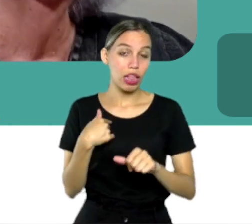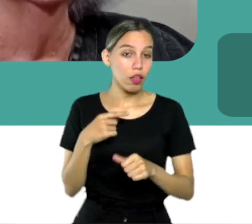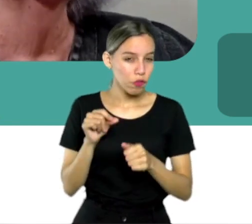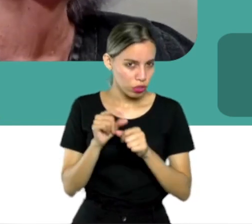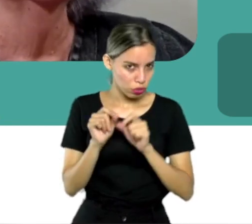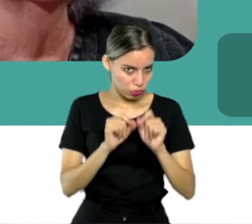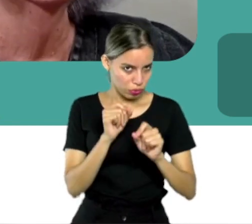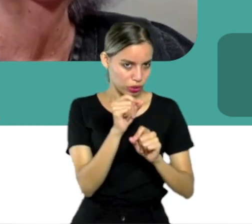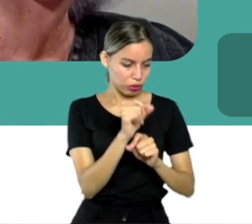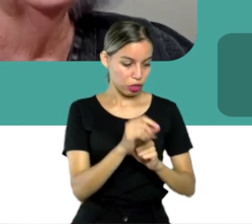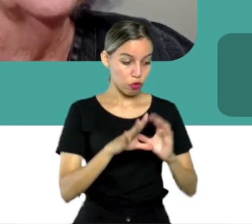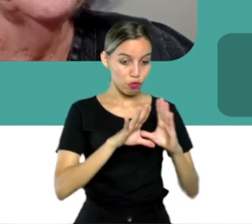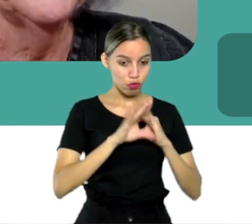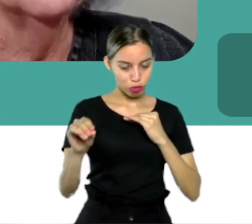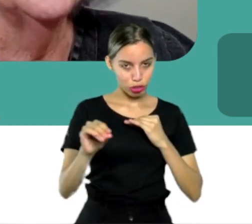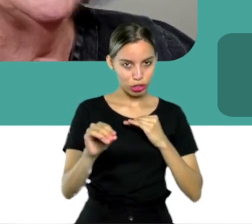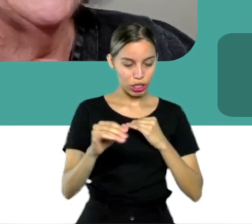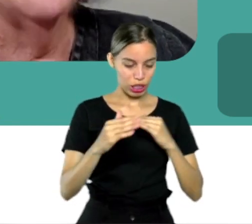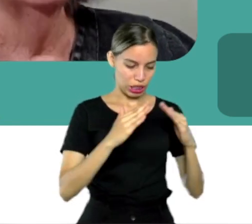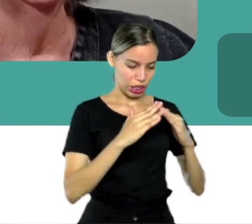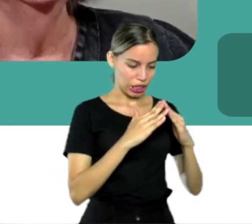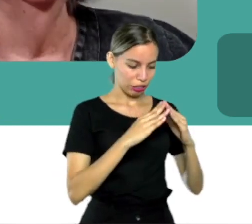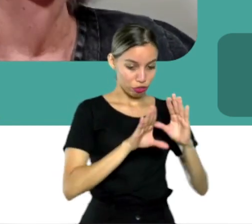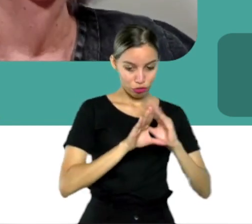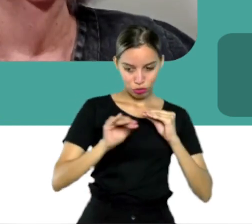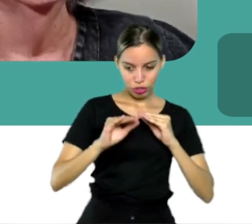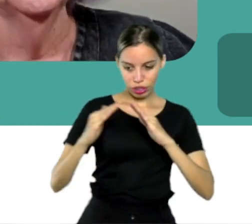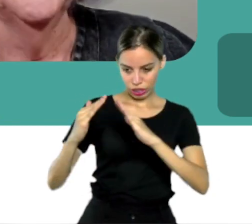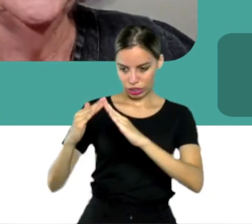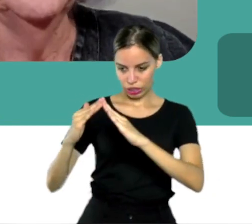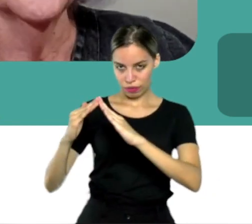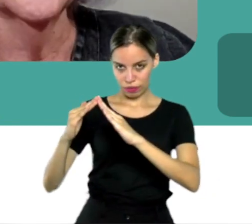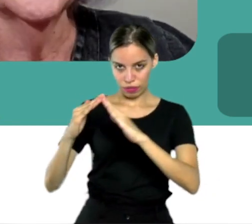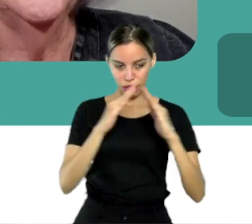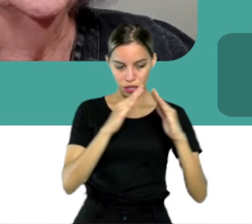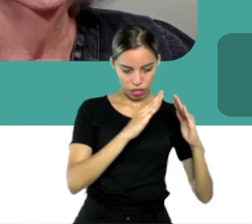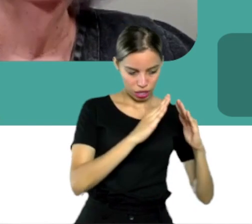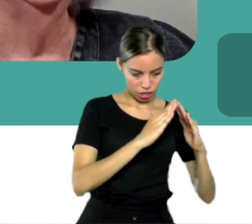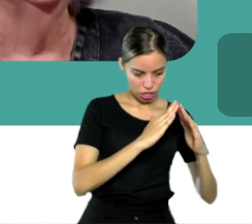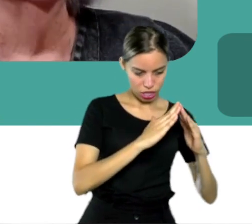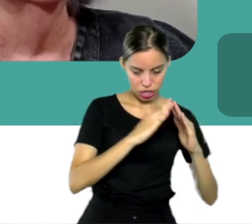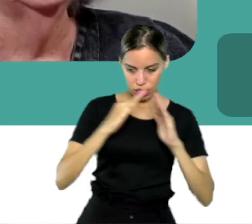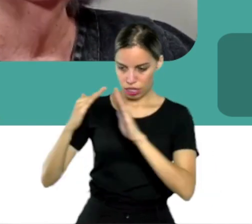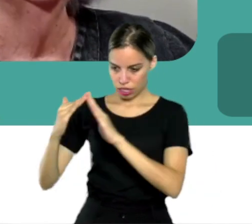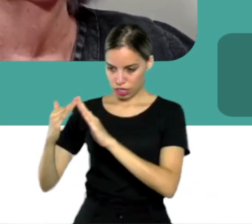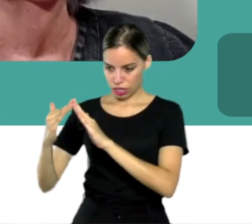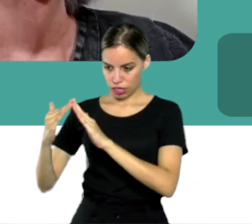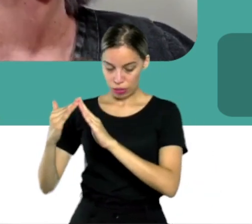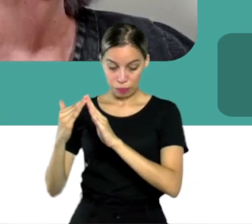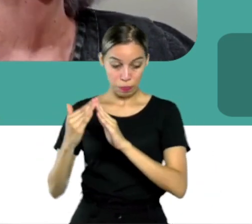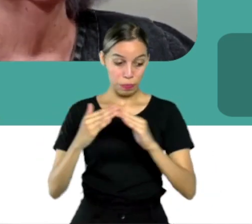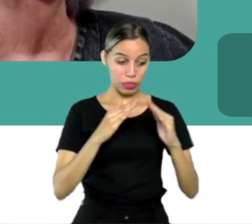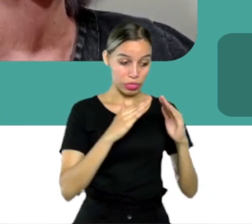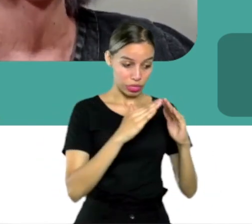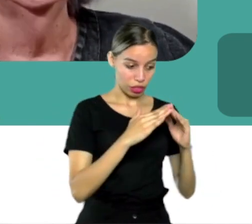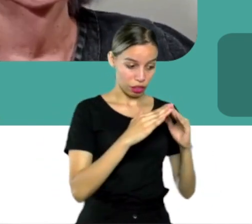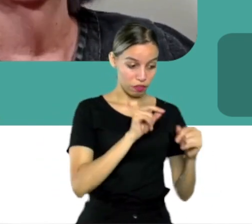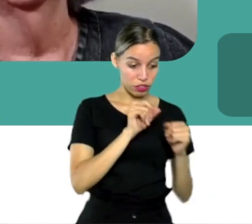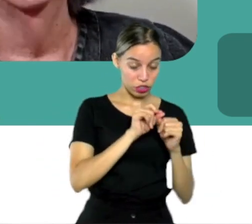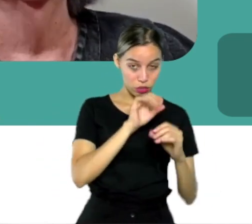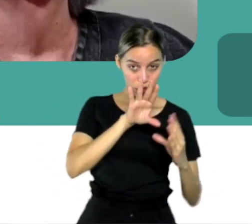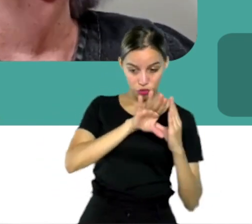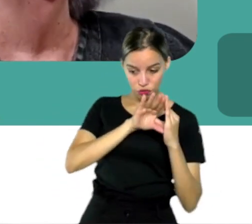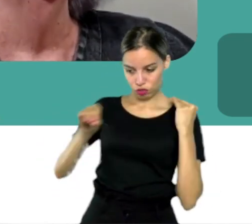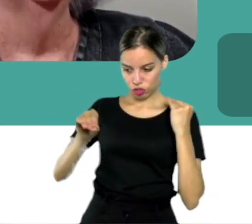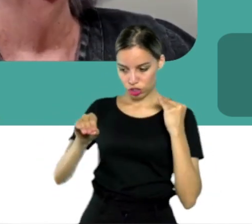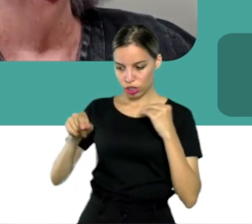no nosso vizinho, que lá havia uma coleção de livros que na minha casa não havia. Nós tínhamos os livros escolares, meu pai